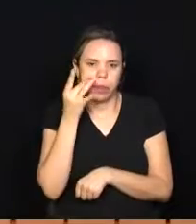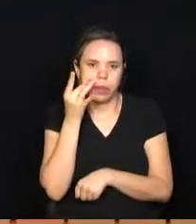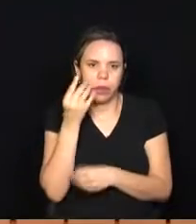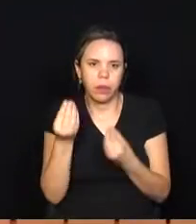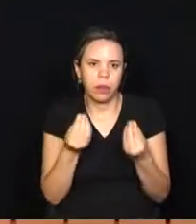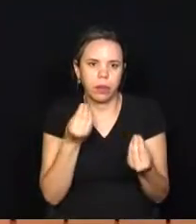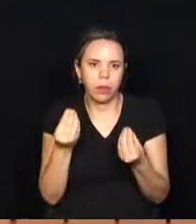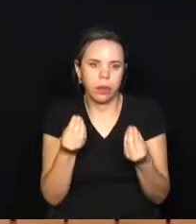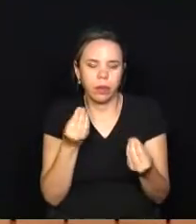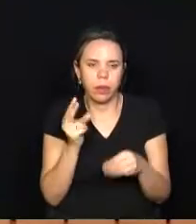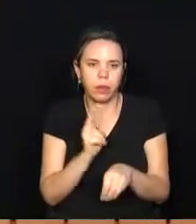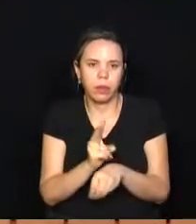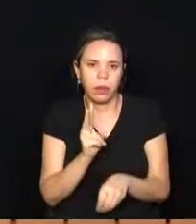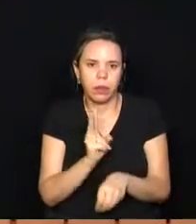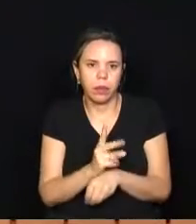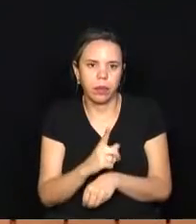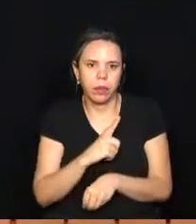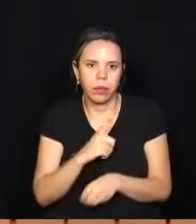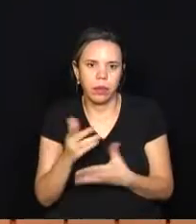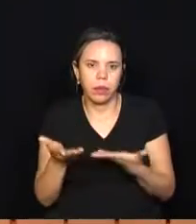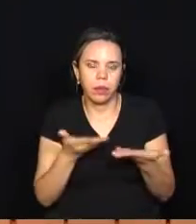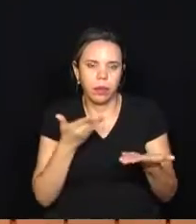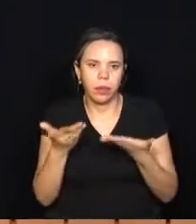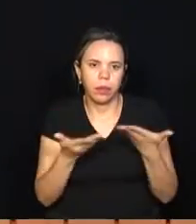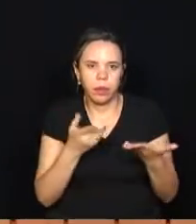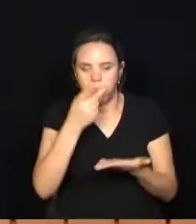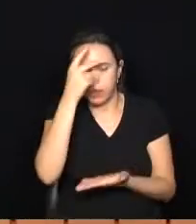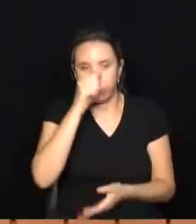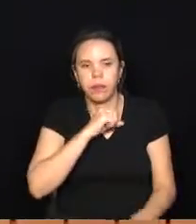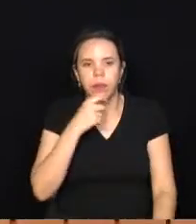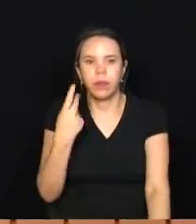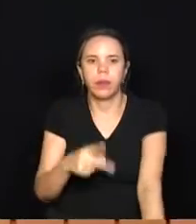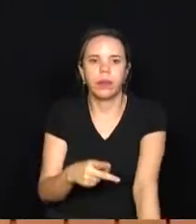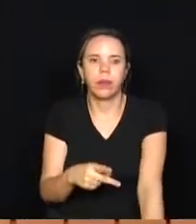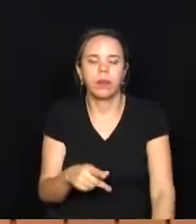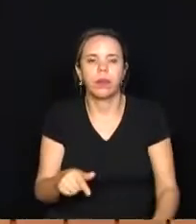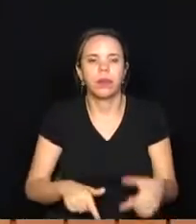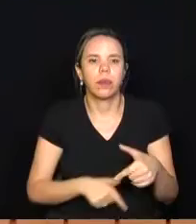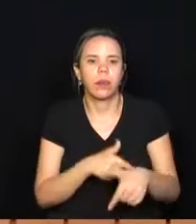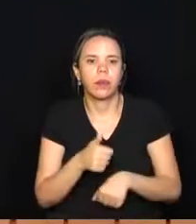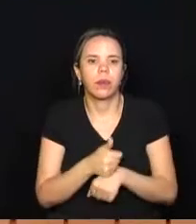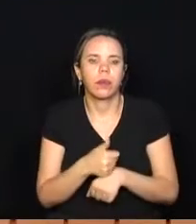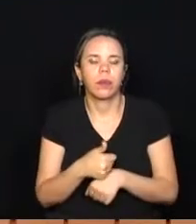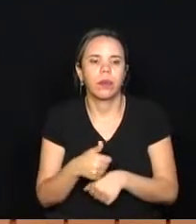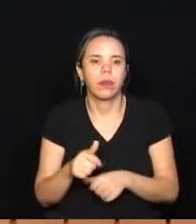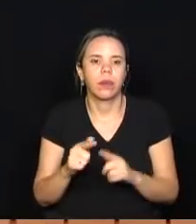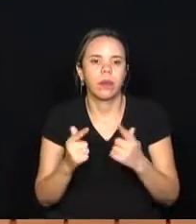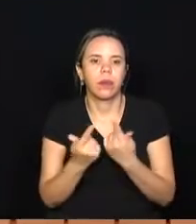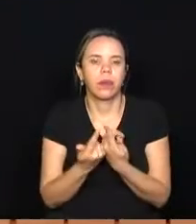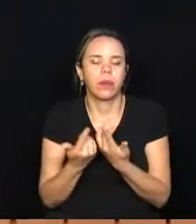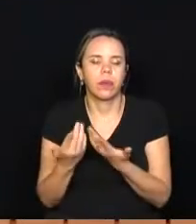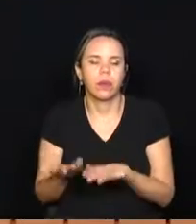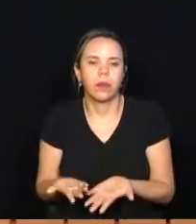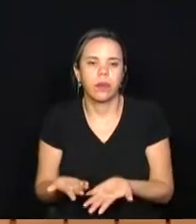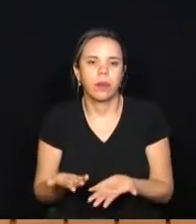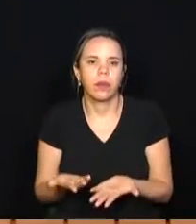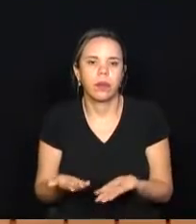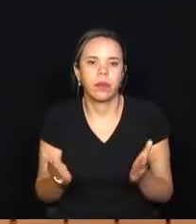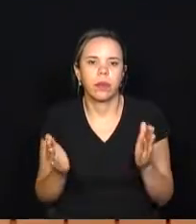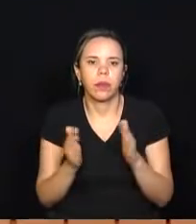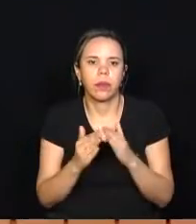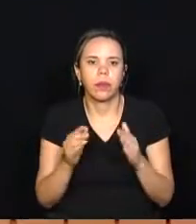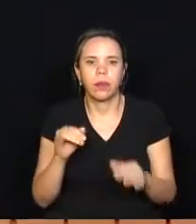como o cuidador tem que tratar o seu idoso, o trabalho dele, porque o gestor